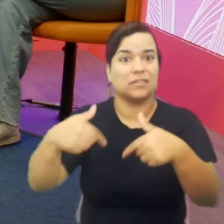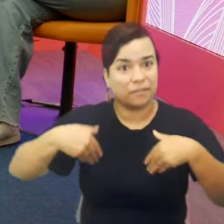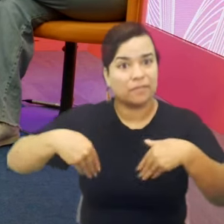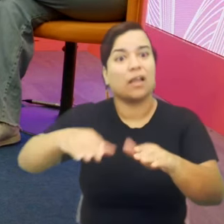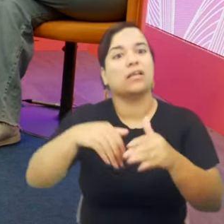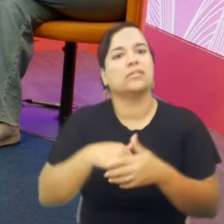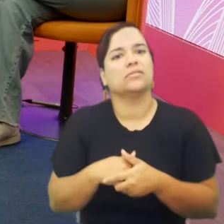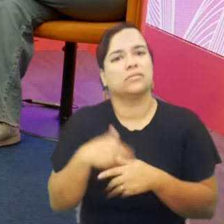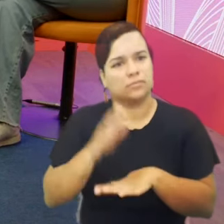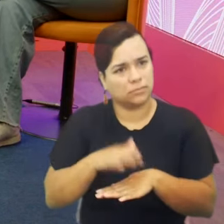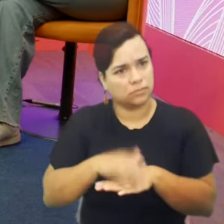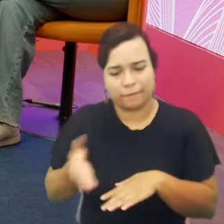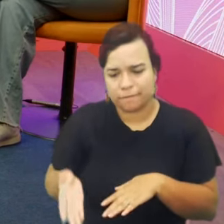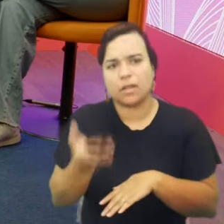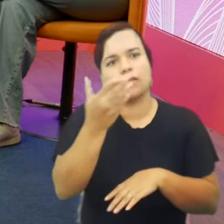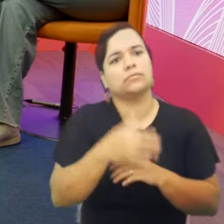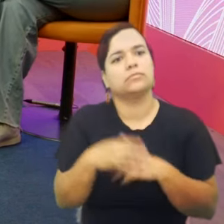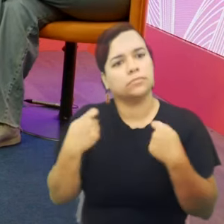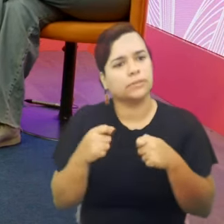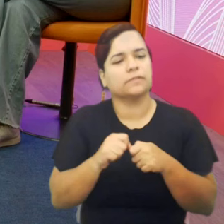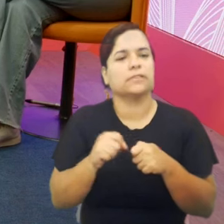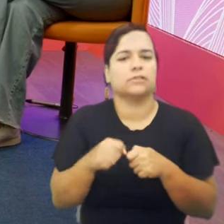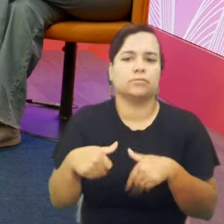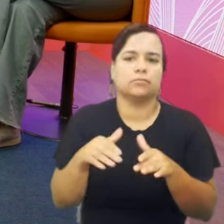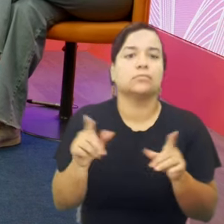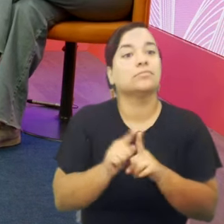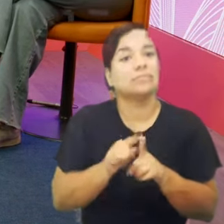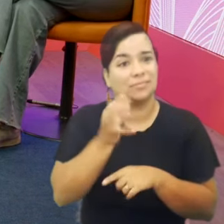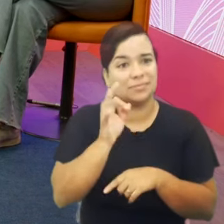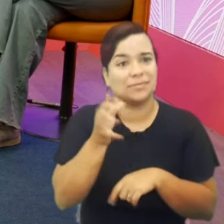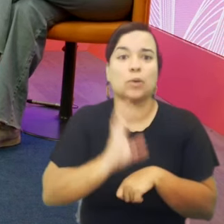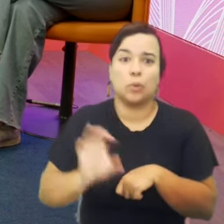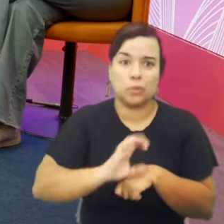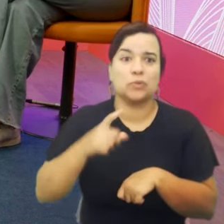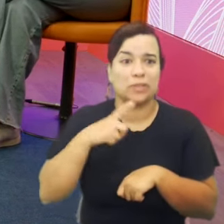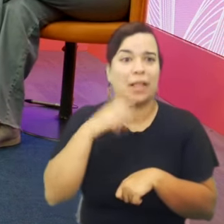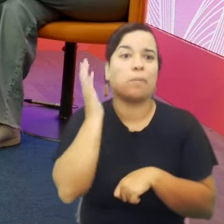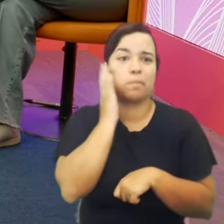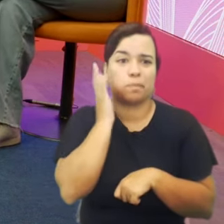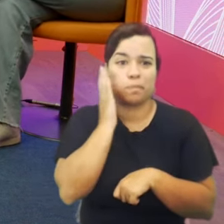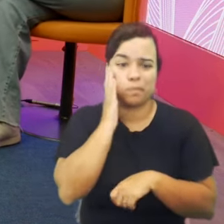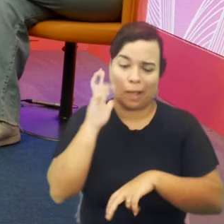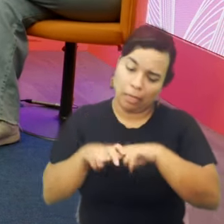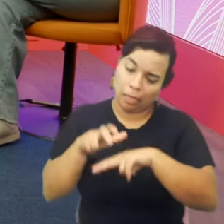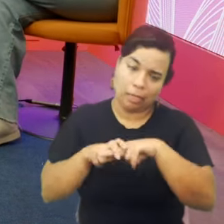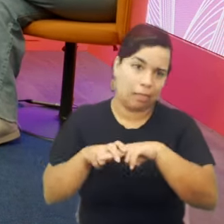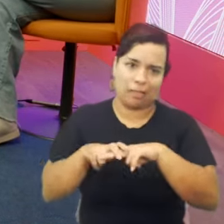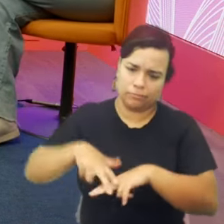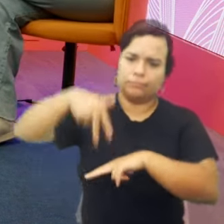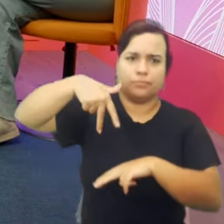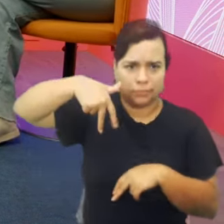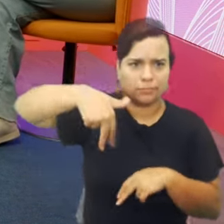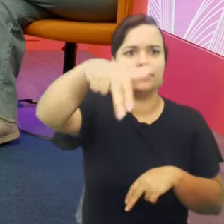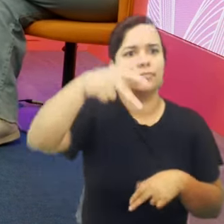Você tem que tirar a bunda da cadeira e ir lá. É o TBN, né? É o curso, né? Tira a bunda da cadeira e vai. Vai! É um